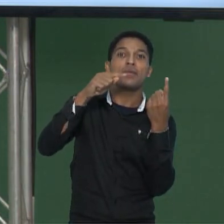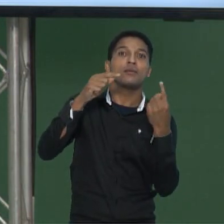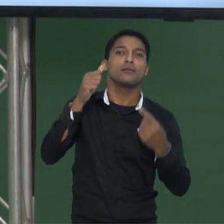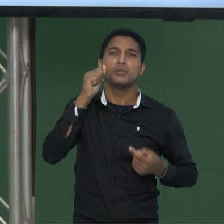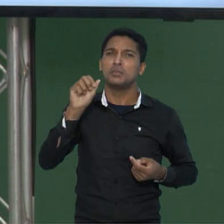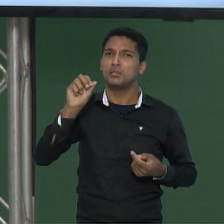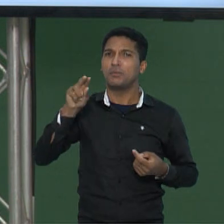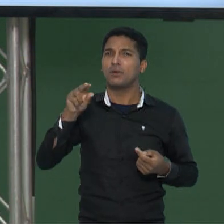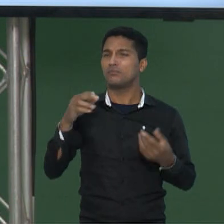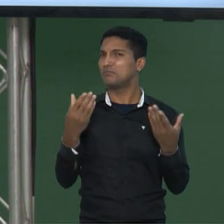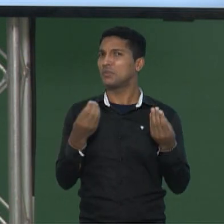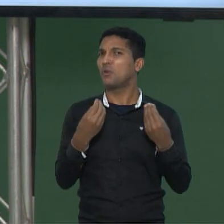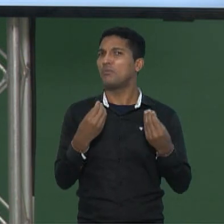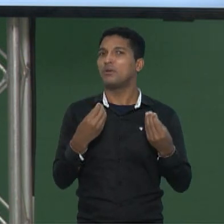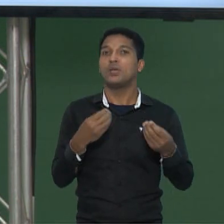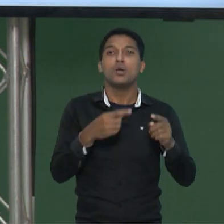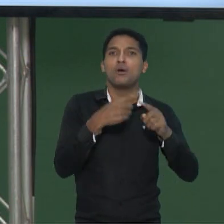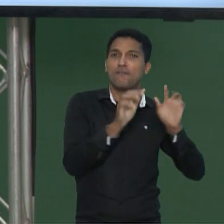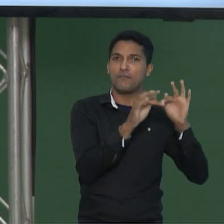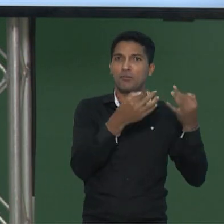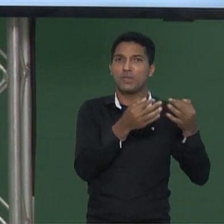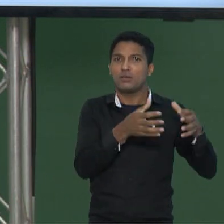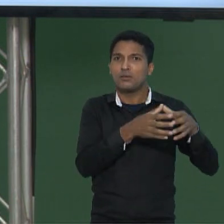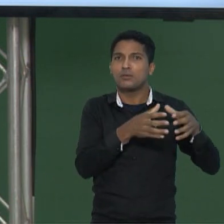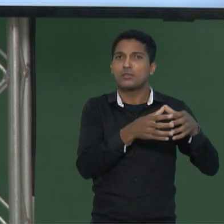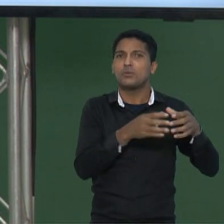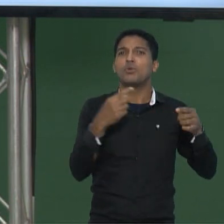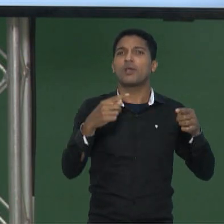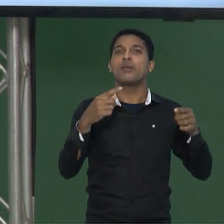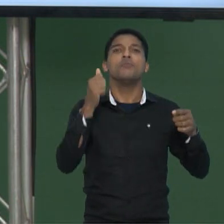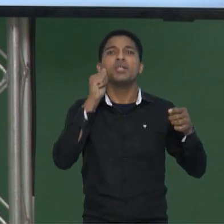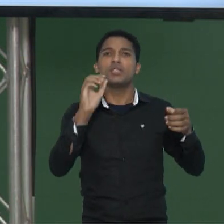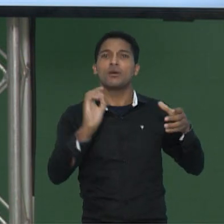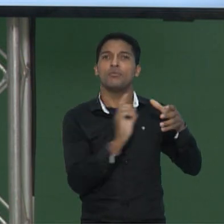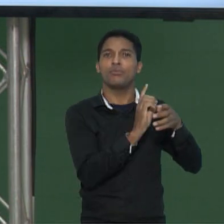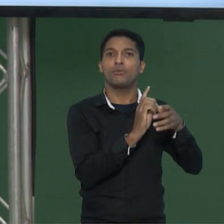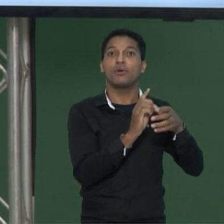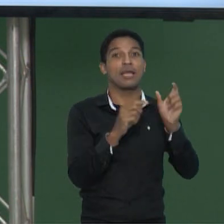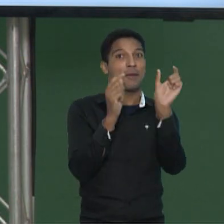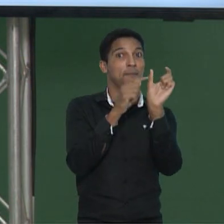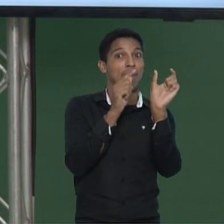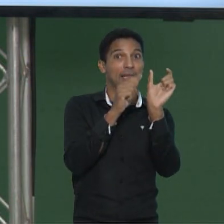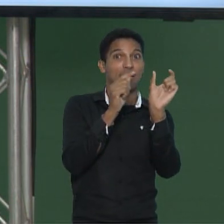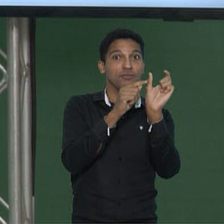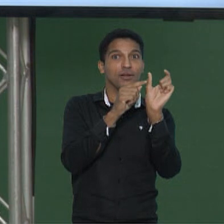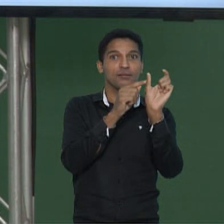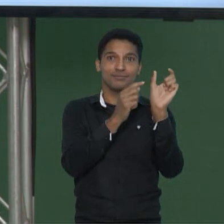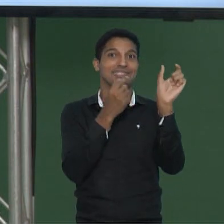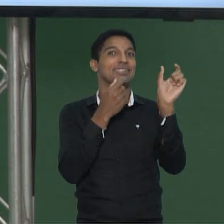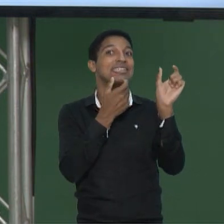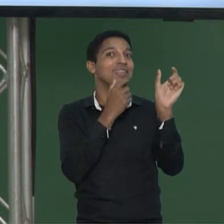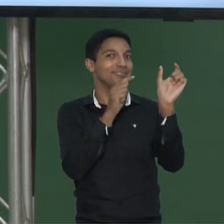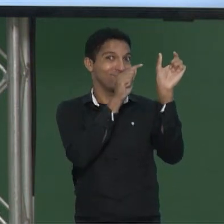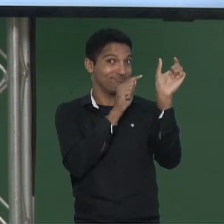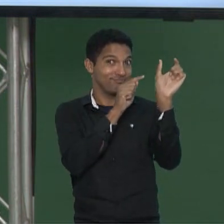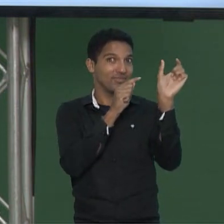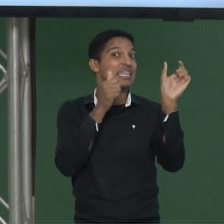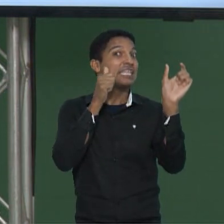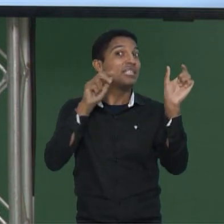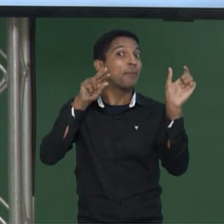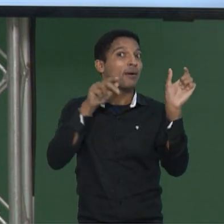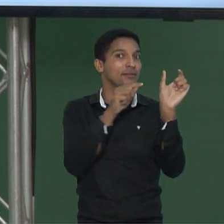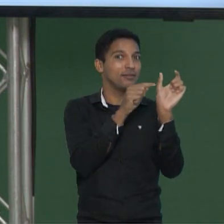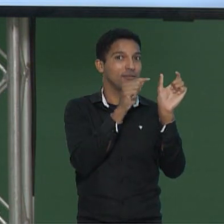menino? Porque nós temos a palavra sister. Então, apareceu half-sister,